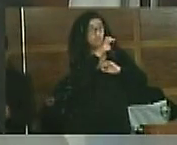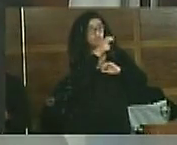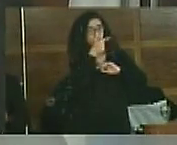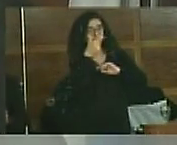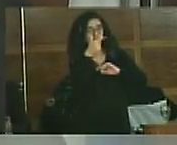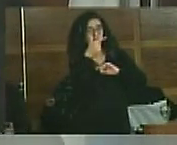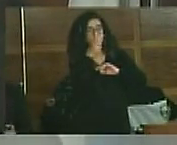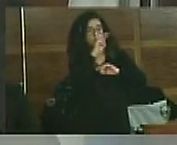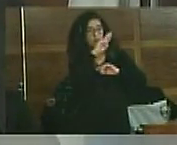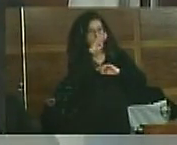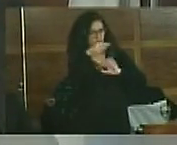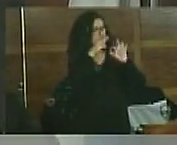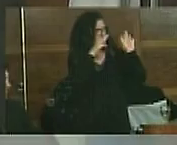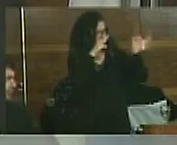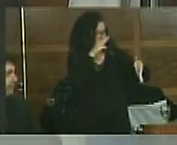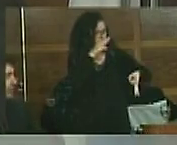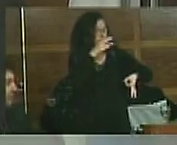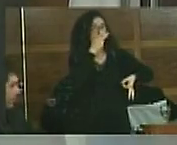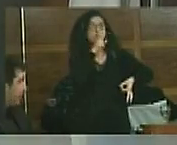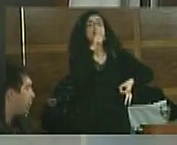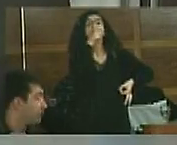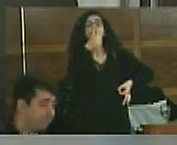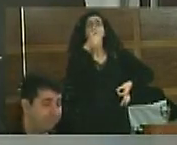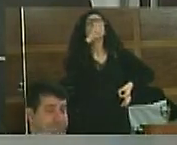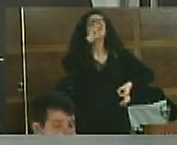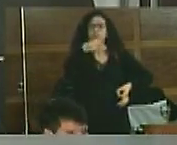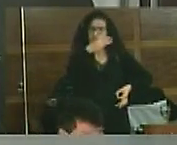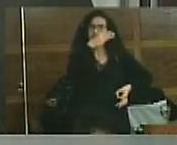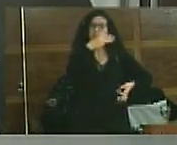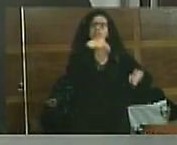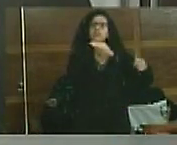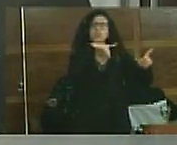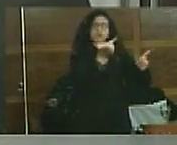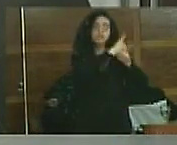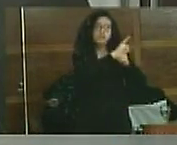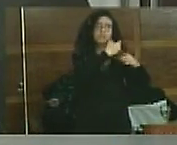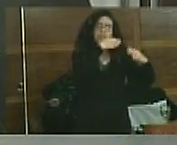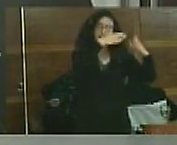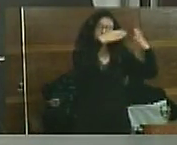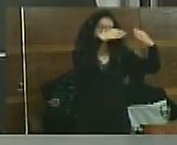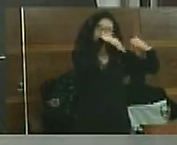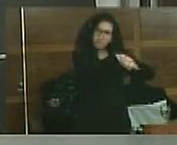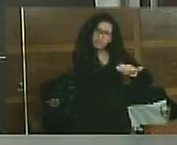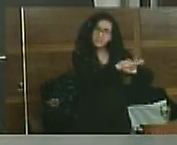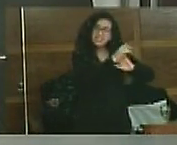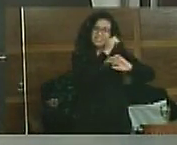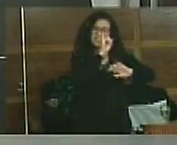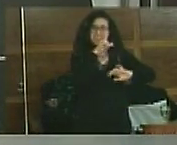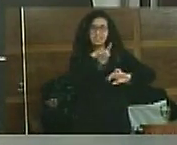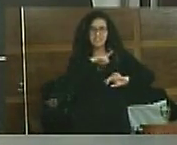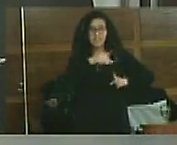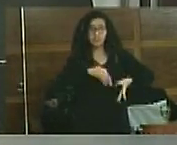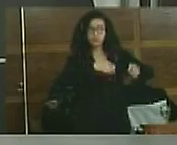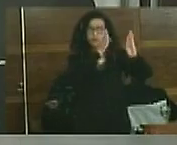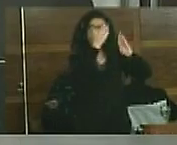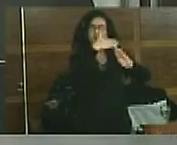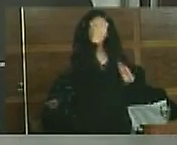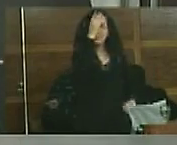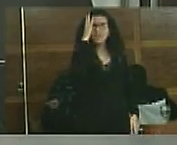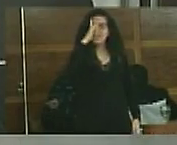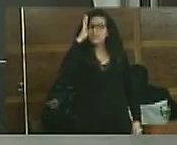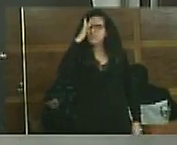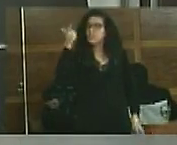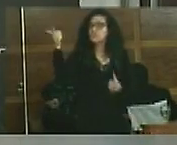Claudinho? Para ser mais exato, 51, 52, 51 milhões. Se tem naquele apartamento, imagine